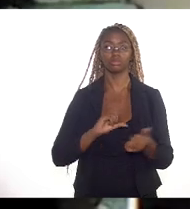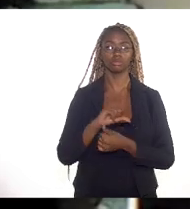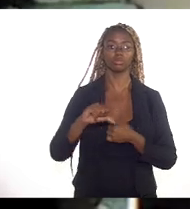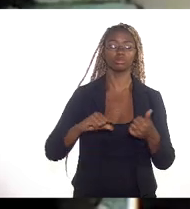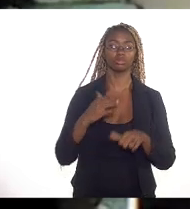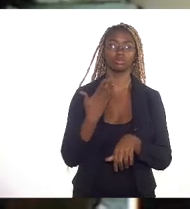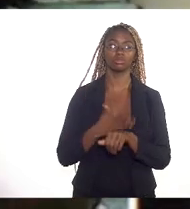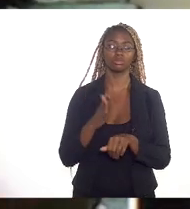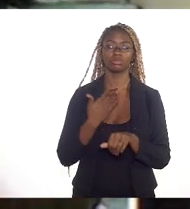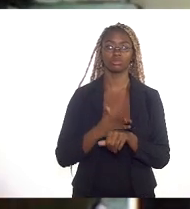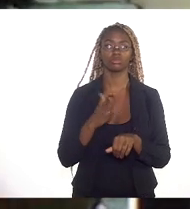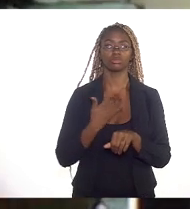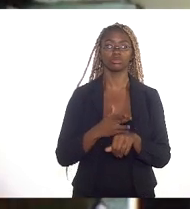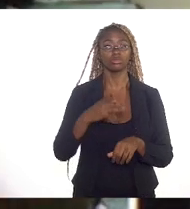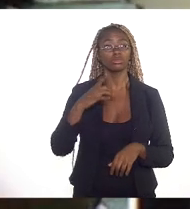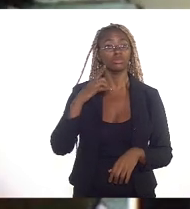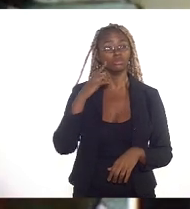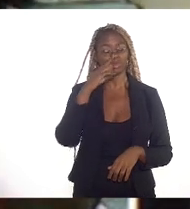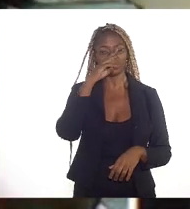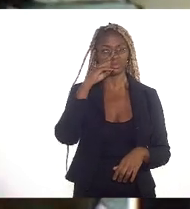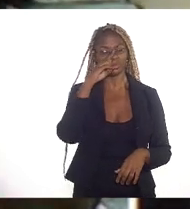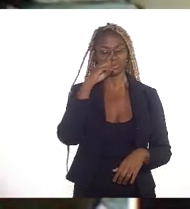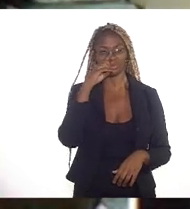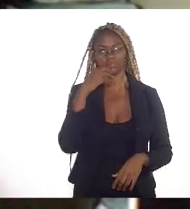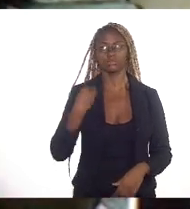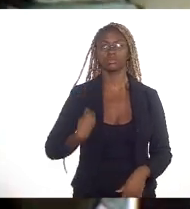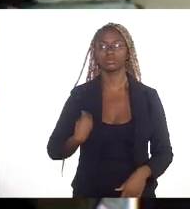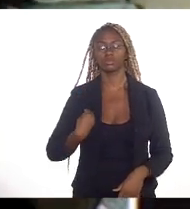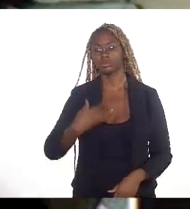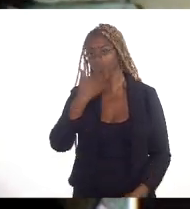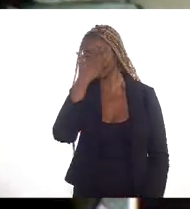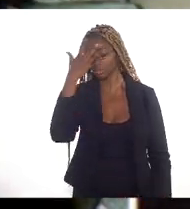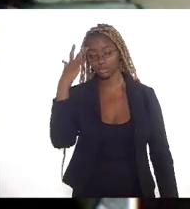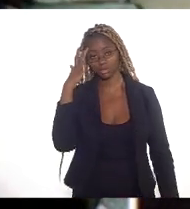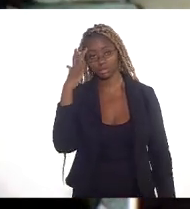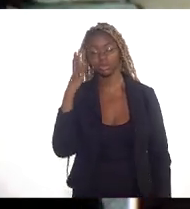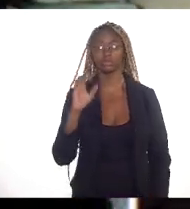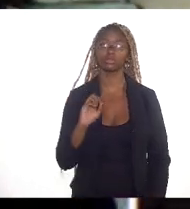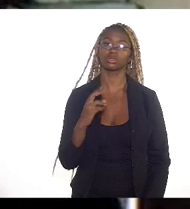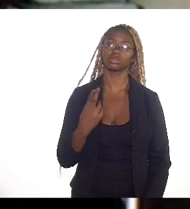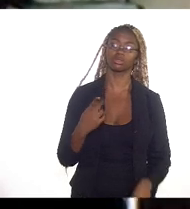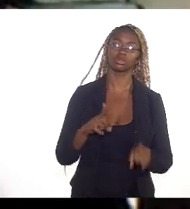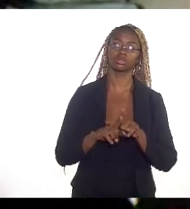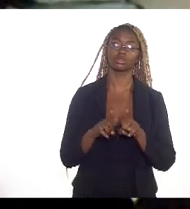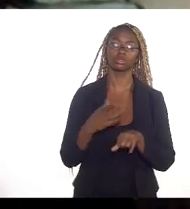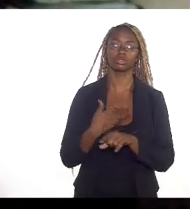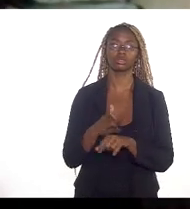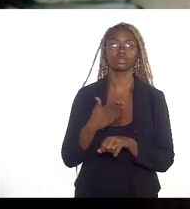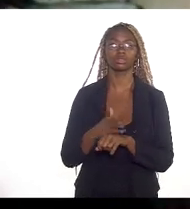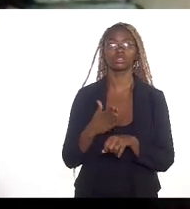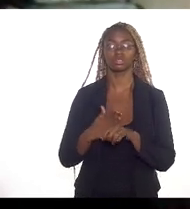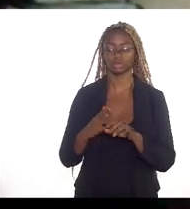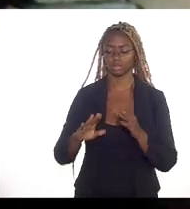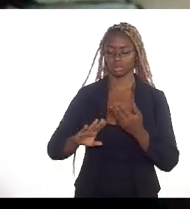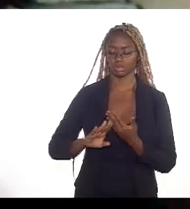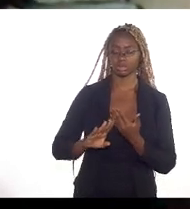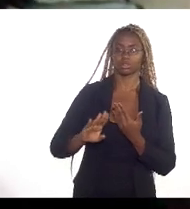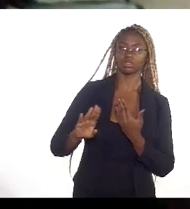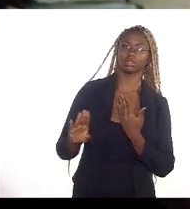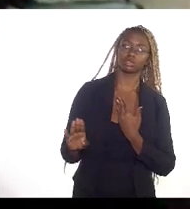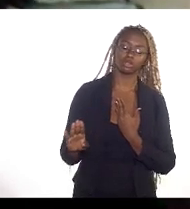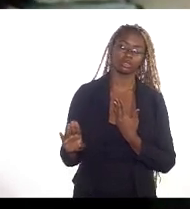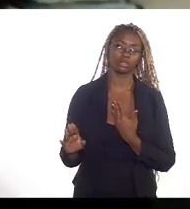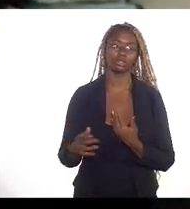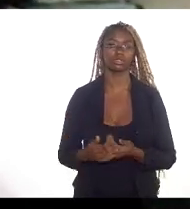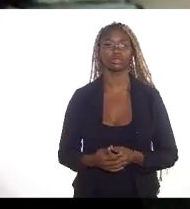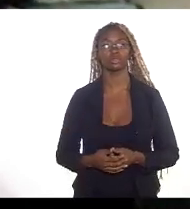prática que coloque em risco a vida das pessoas, por um lado, ou uma prática absolutamente excludente e discriminatória,